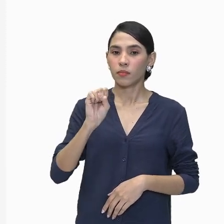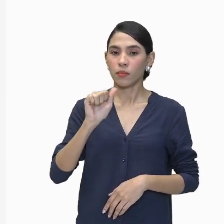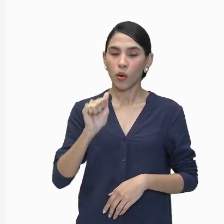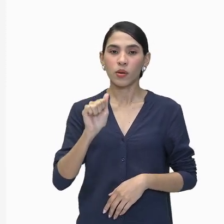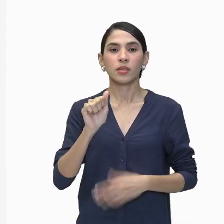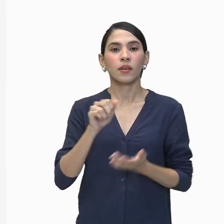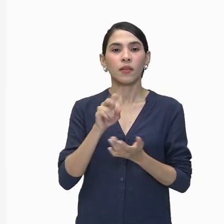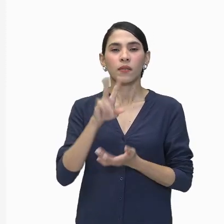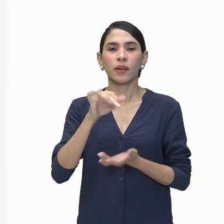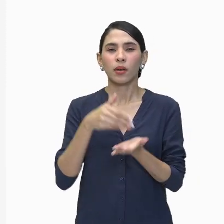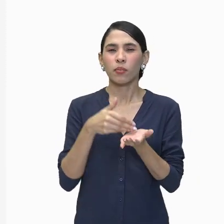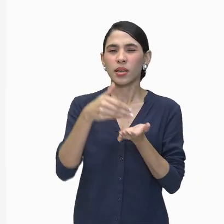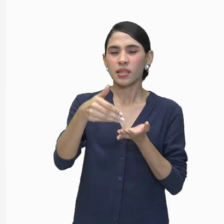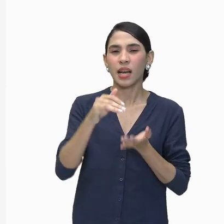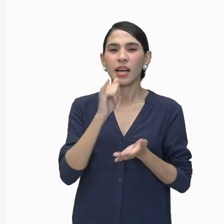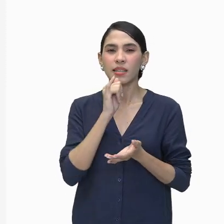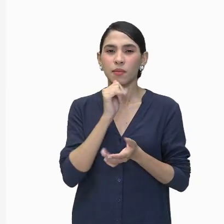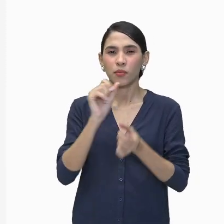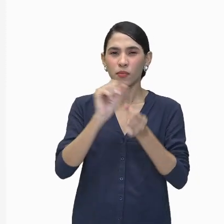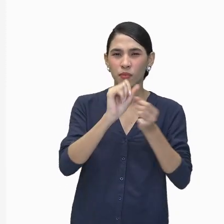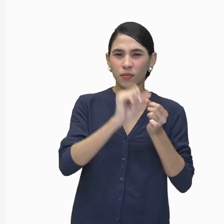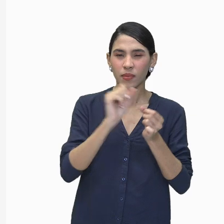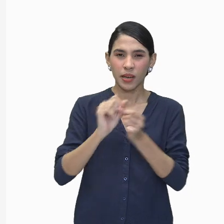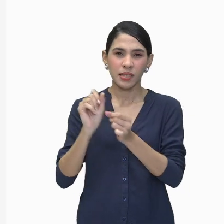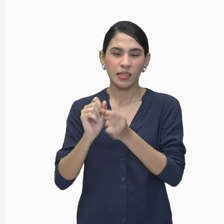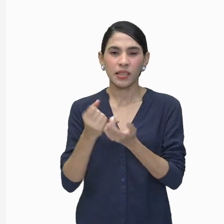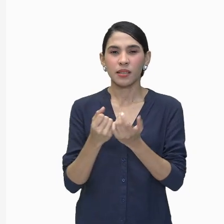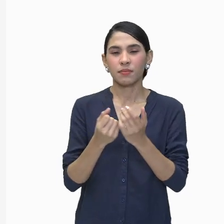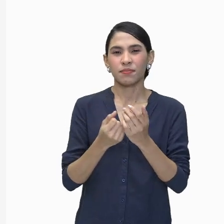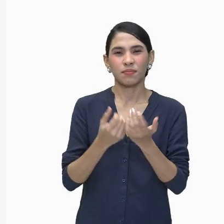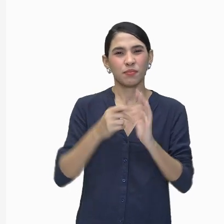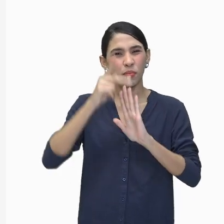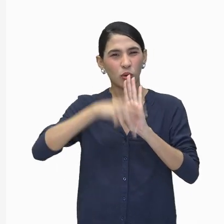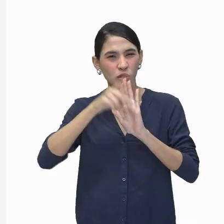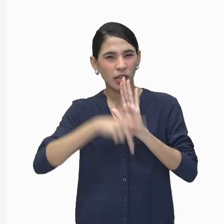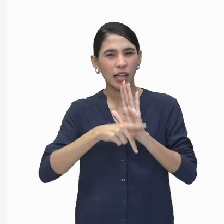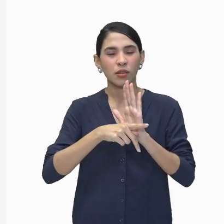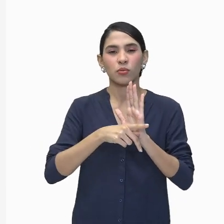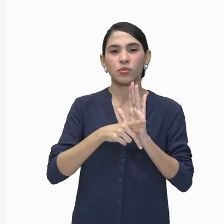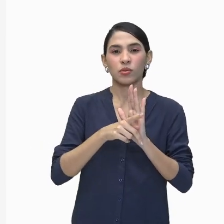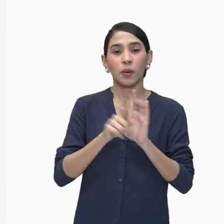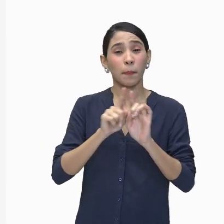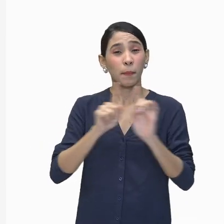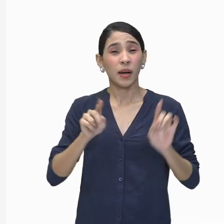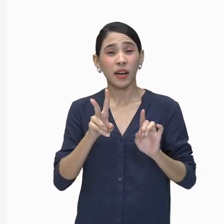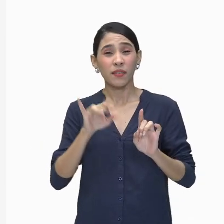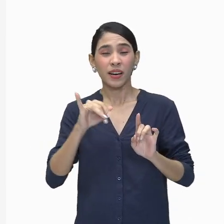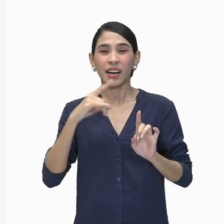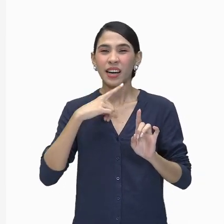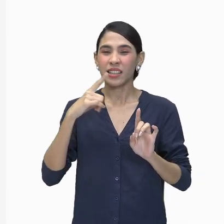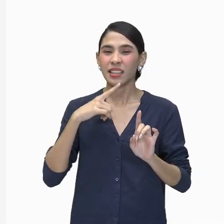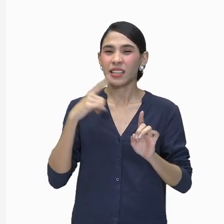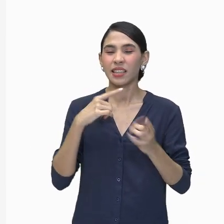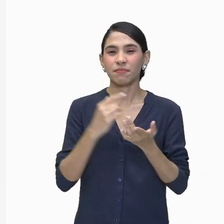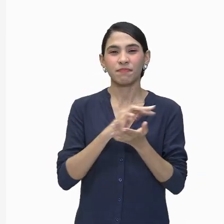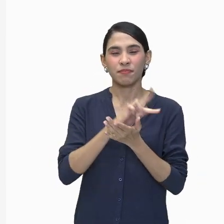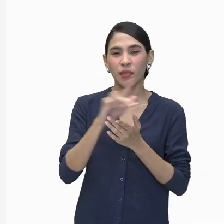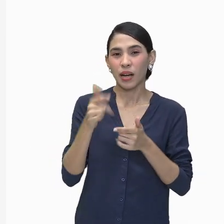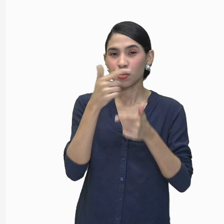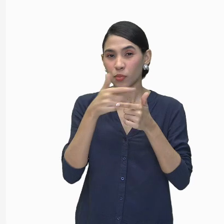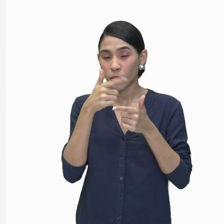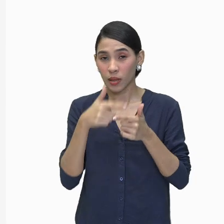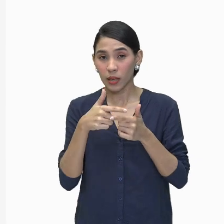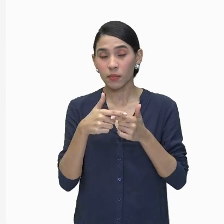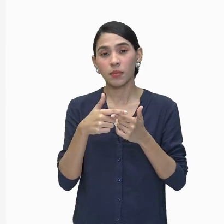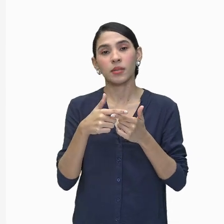emissão de papel moeda, mas não tem lastro, não tinha por que fazer isso. Isso vai gerar uma grande especulação financeira, ou seja, a